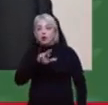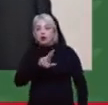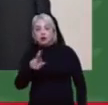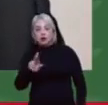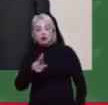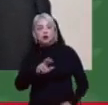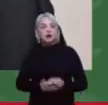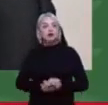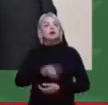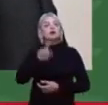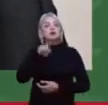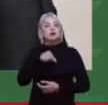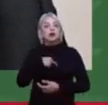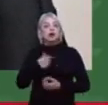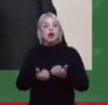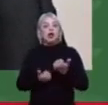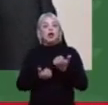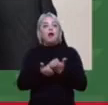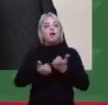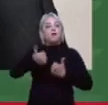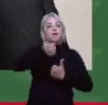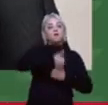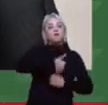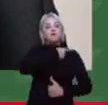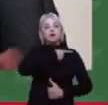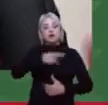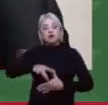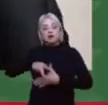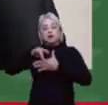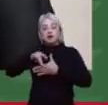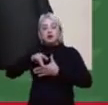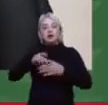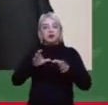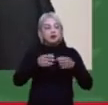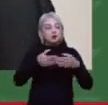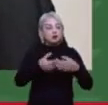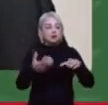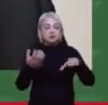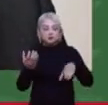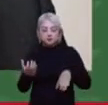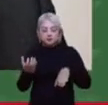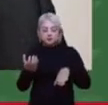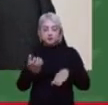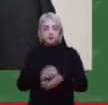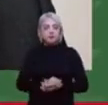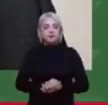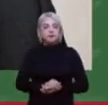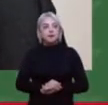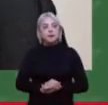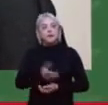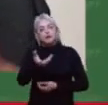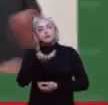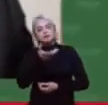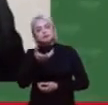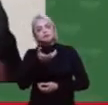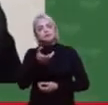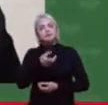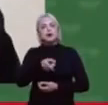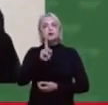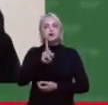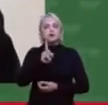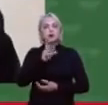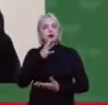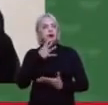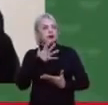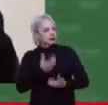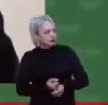aliás, é vice-líder da minoria do Congresso, para registrar aí. Eu queria primeiro concordar